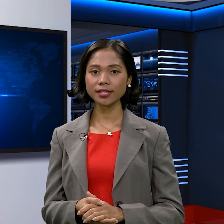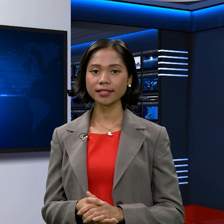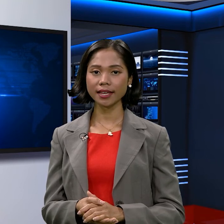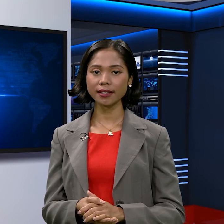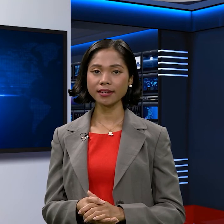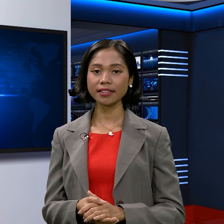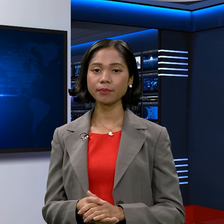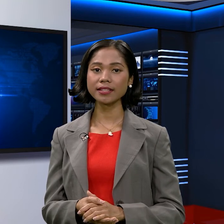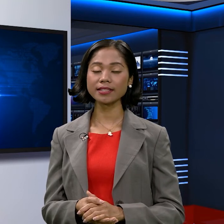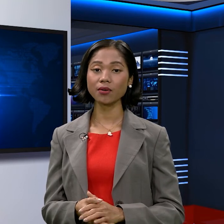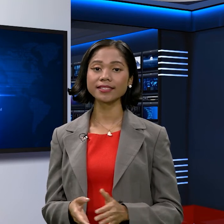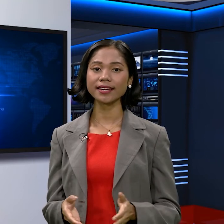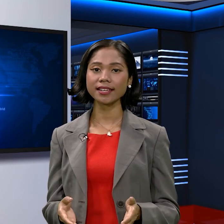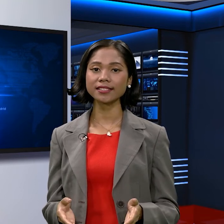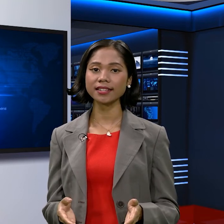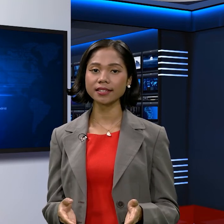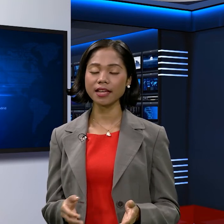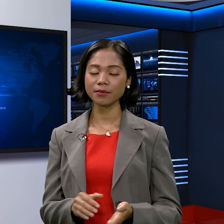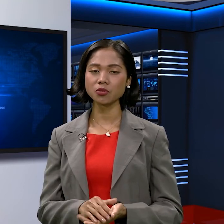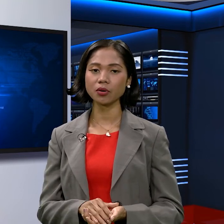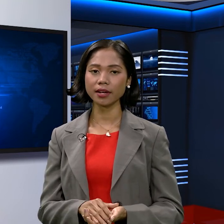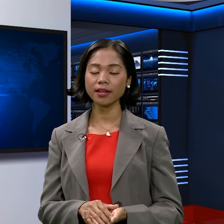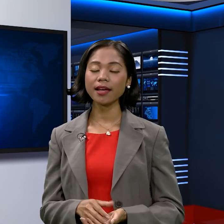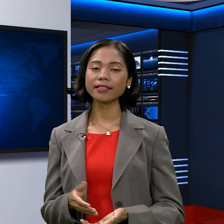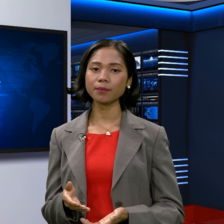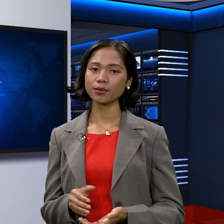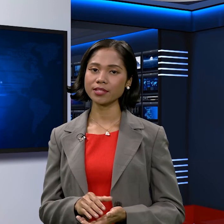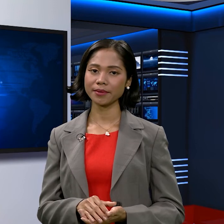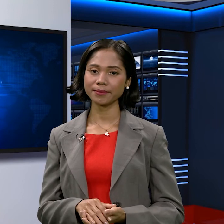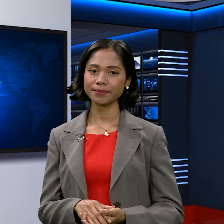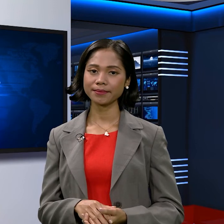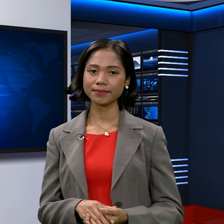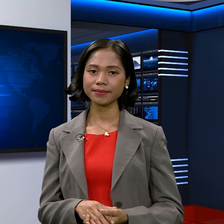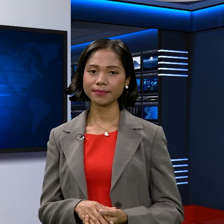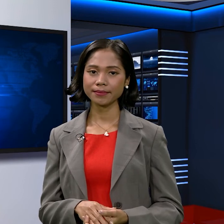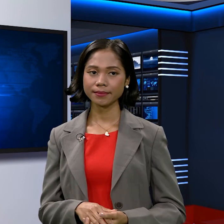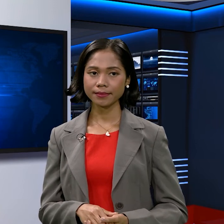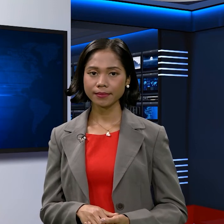às 5 horas da tarde, e repetição às terças e sextas, à mesma hora. Até a próxima.